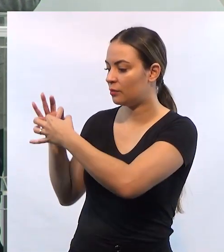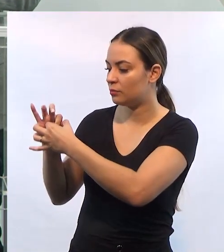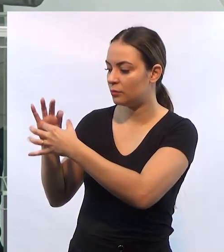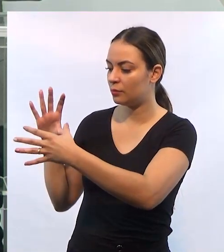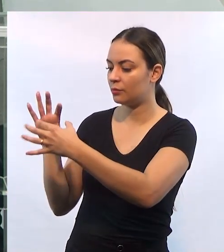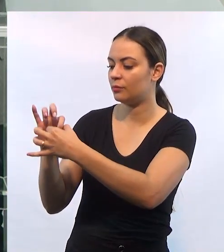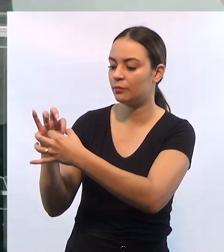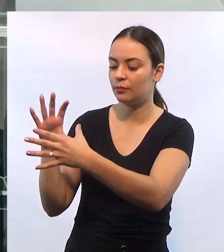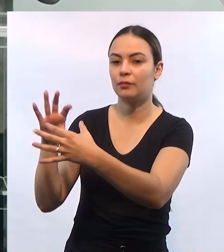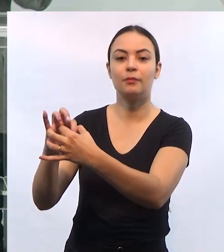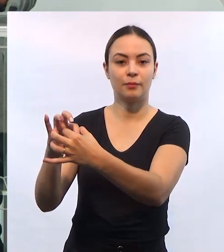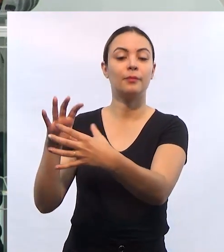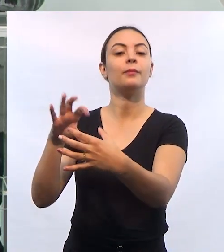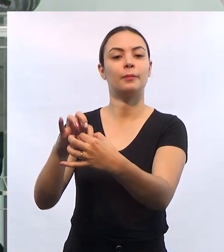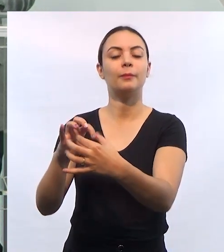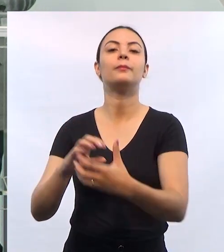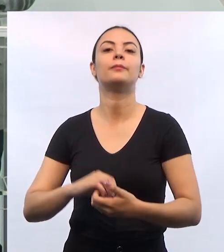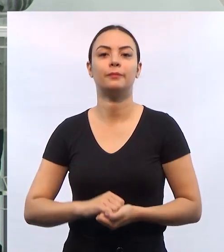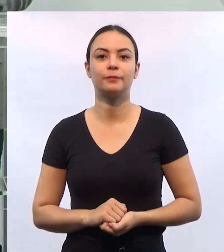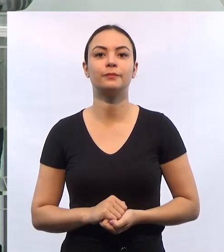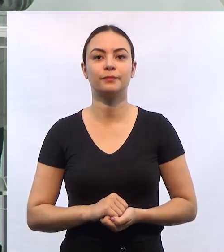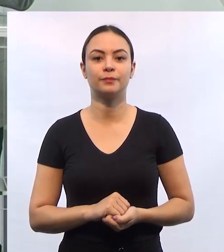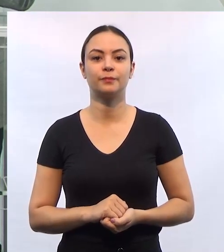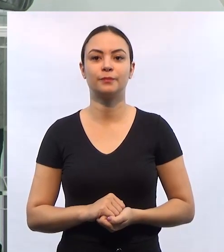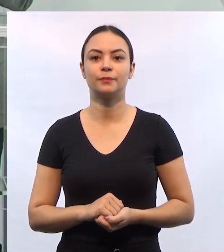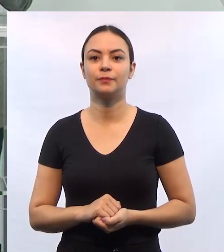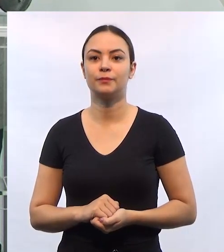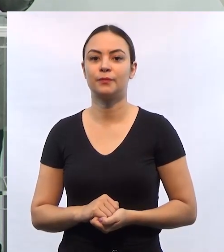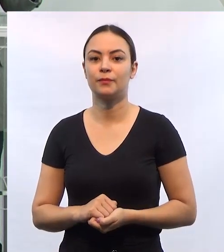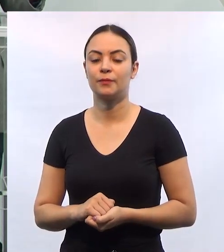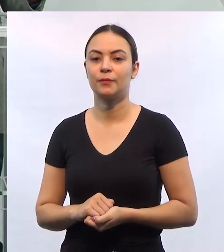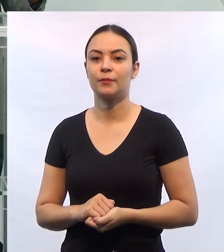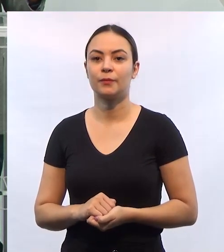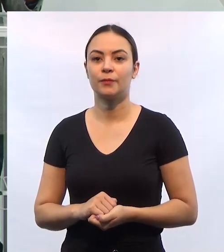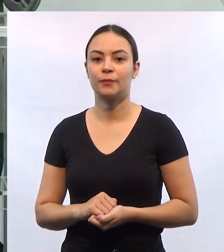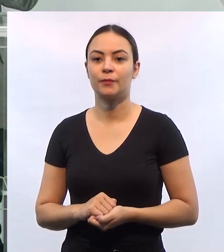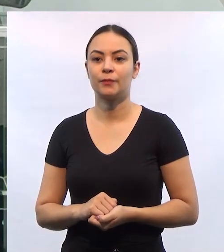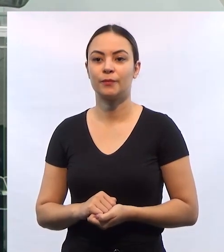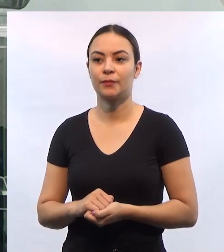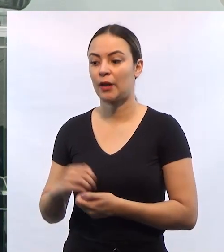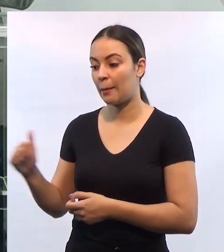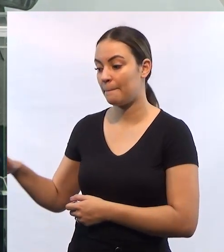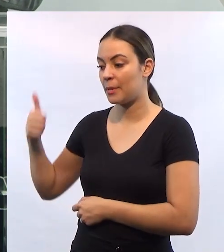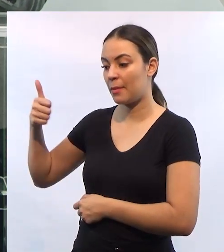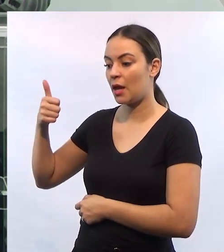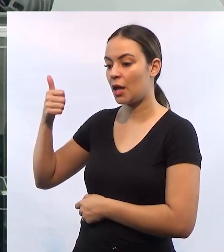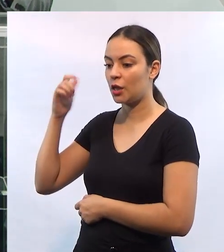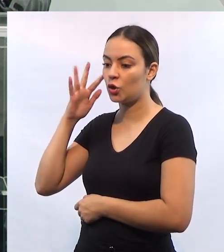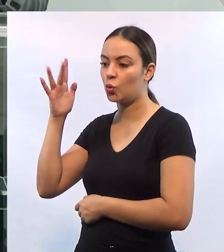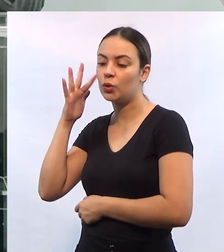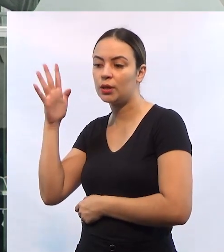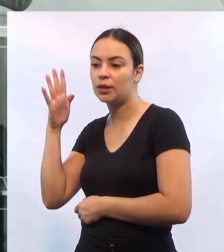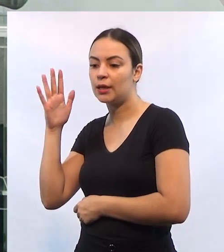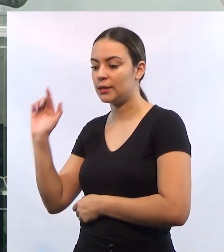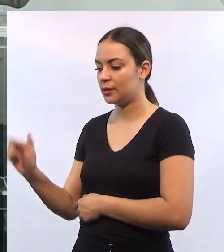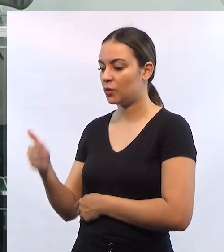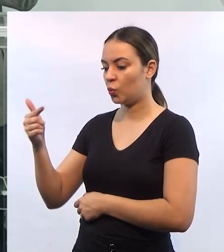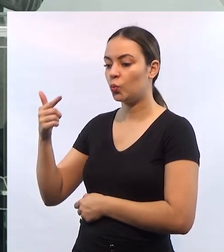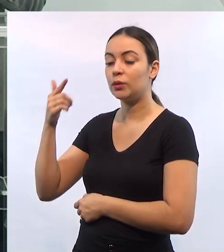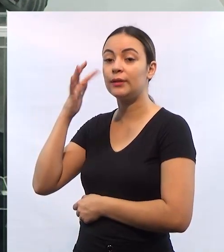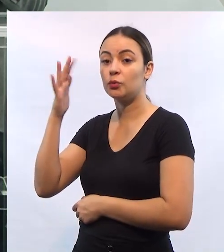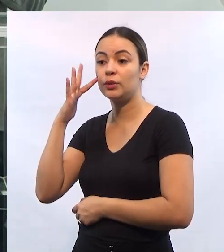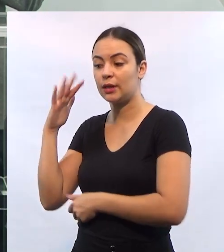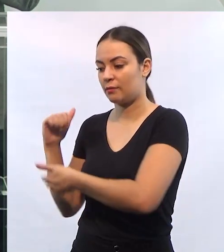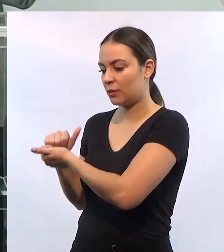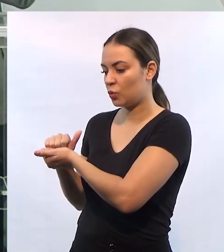tá? De se interligar com outra teoria. Lembra que eu falei que uma não veio para corrigir, mas ela veio para complementar. Ela